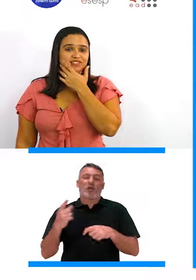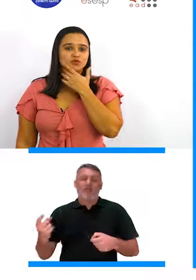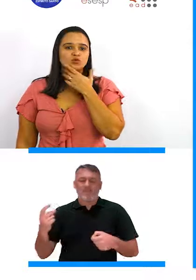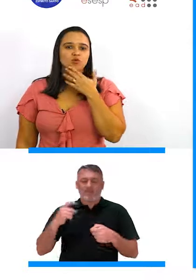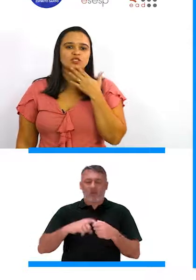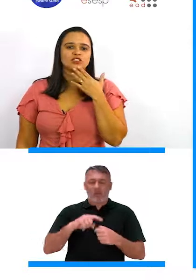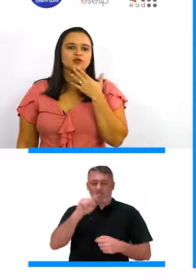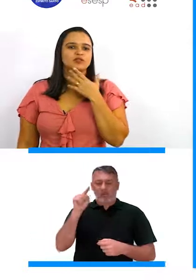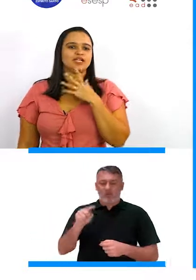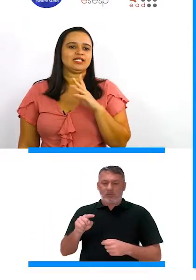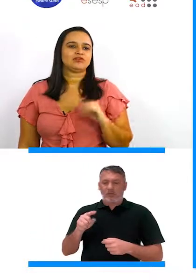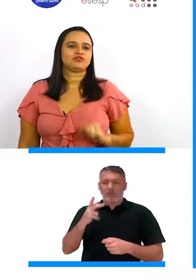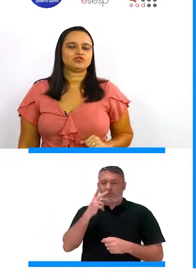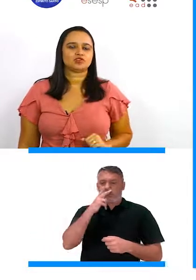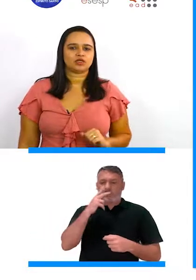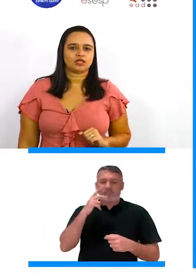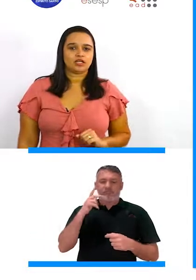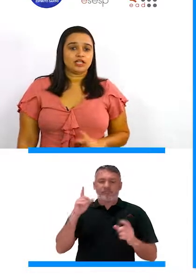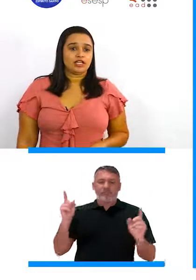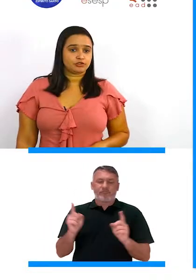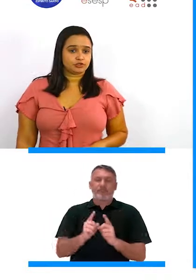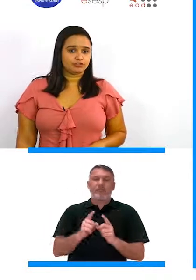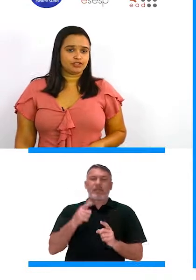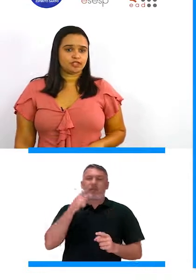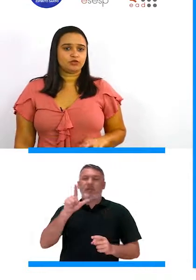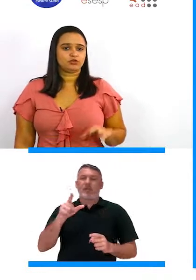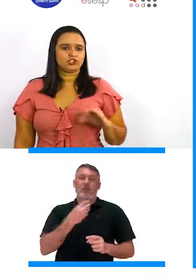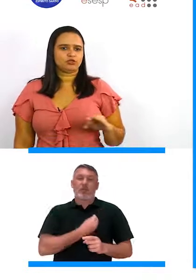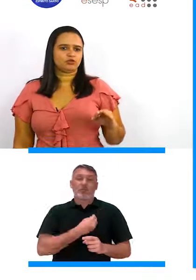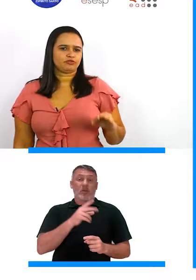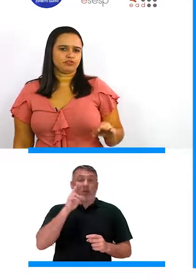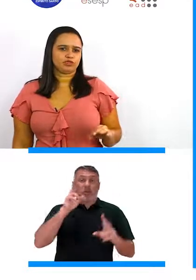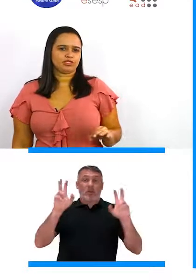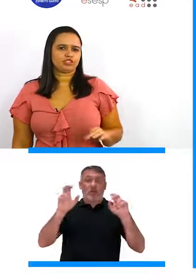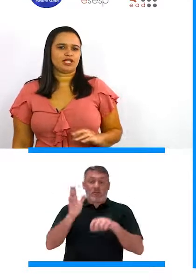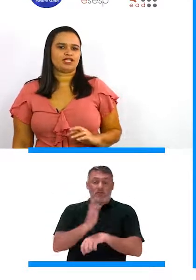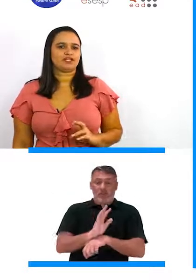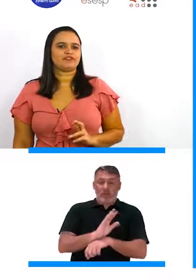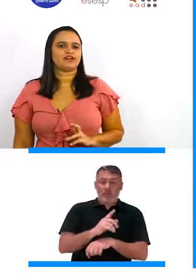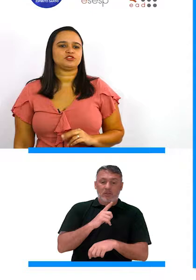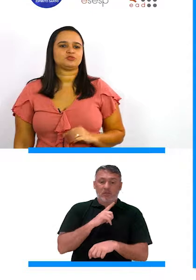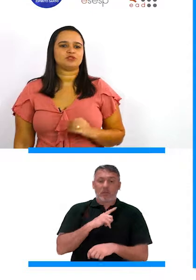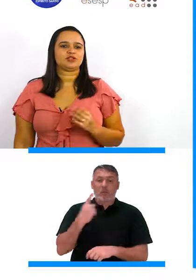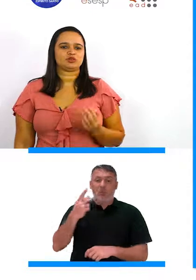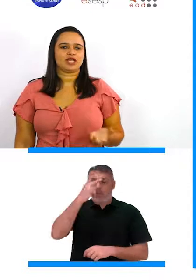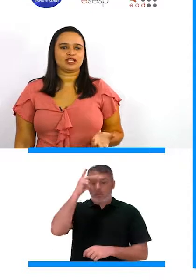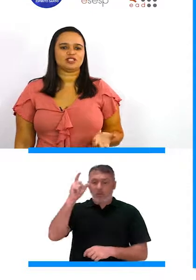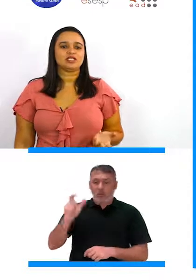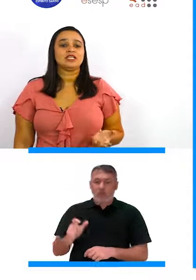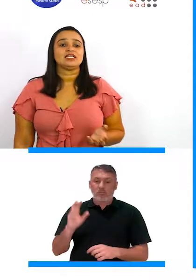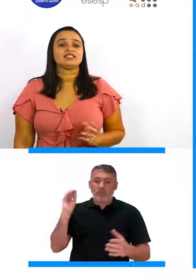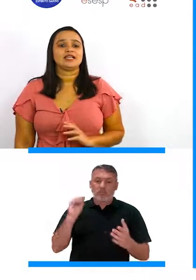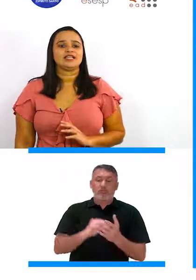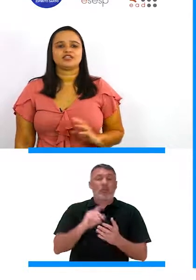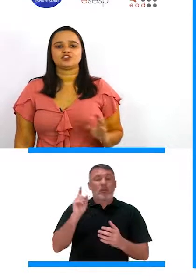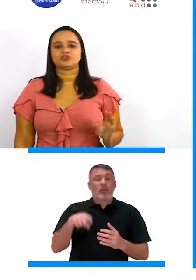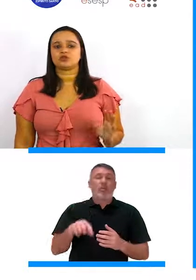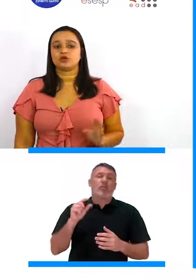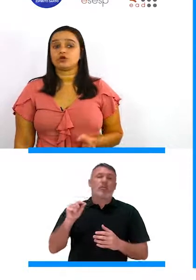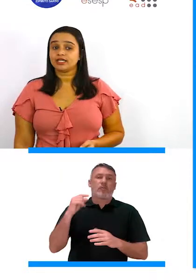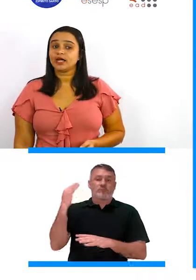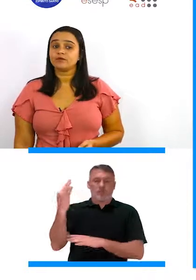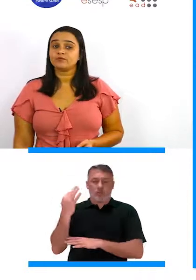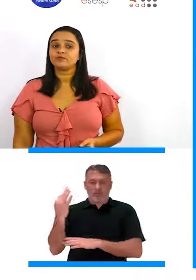revela visão curta sobre o que a língua funciona. E justifica. O título do filme, tirado da fala de um personagem, está em